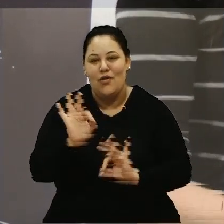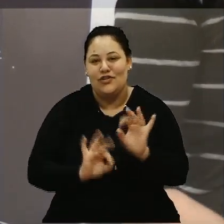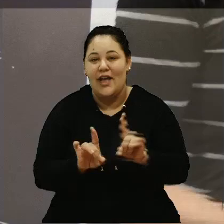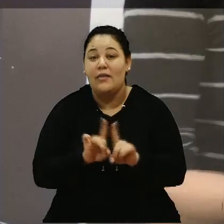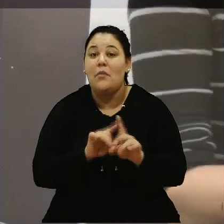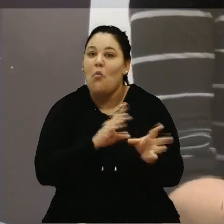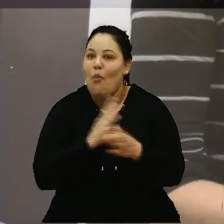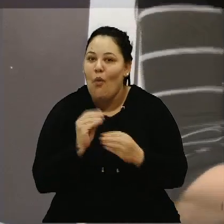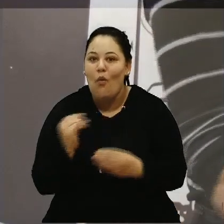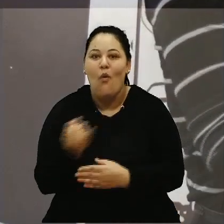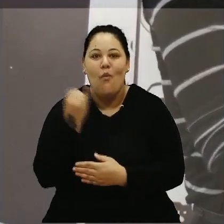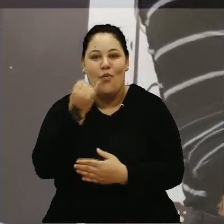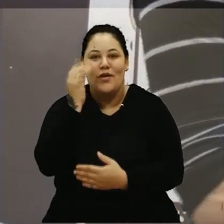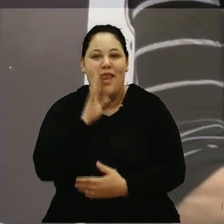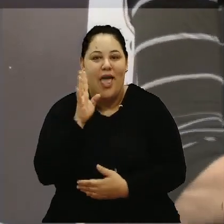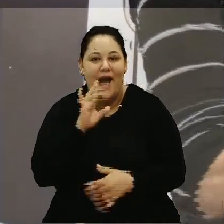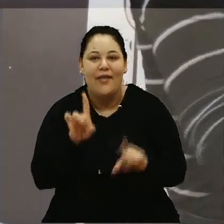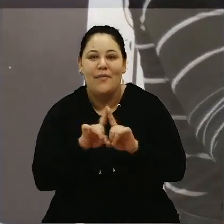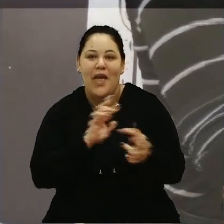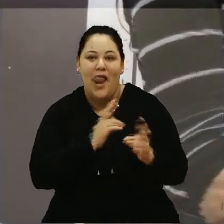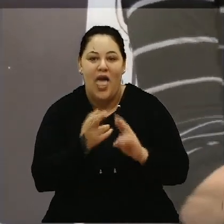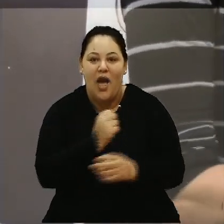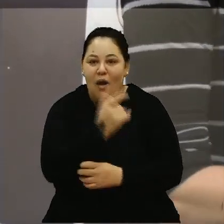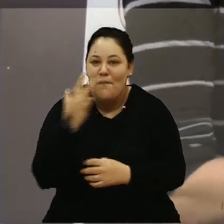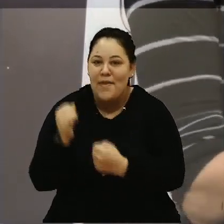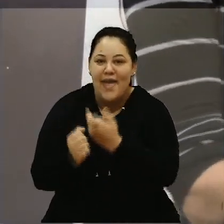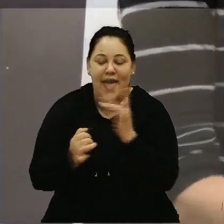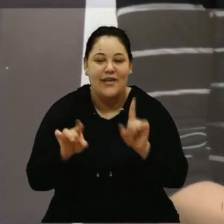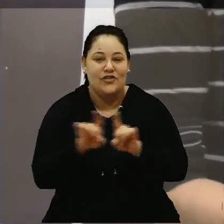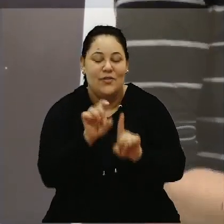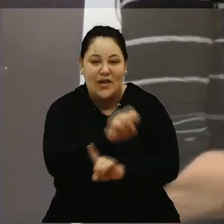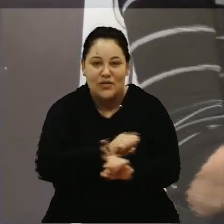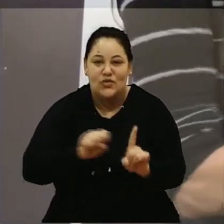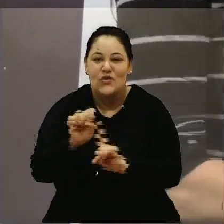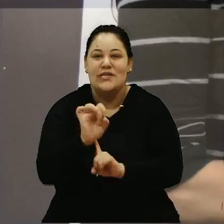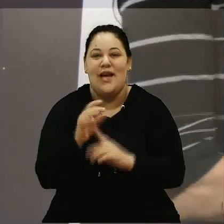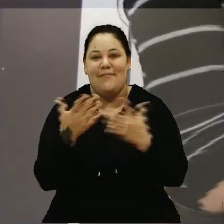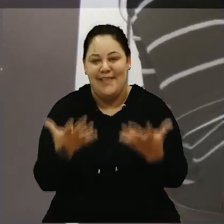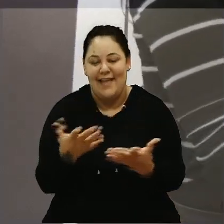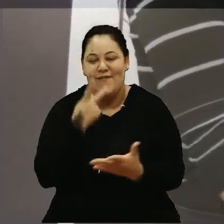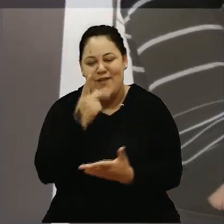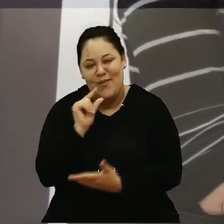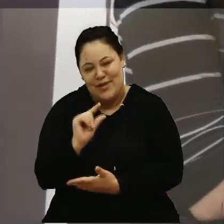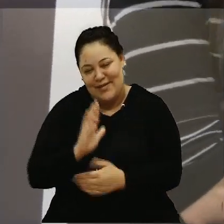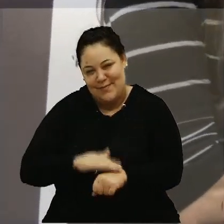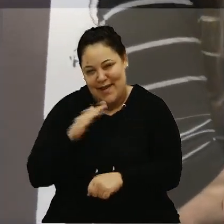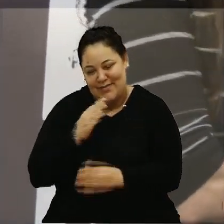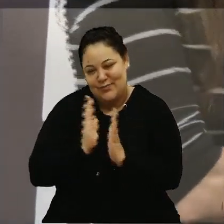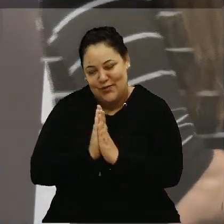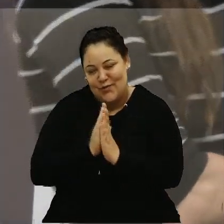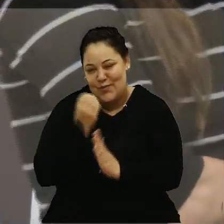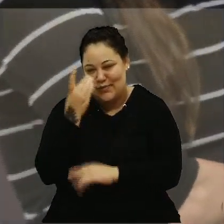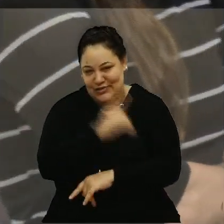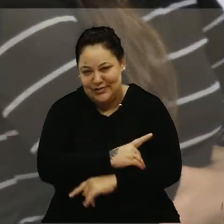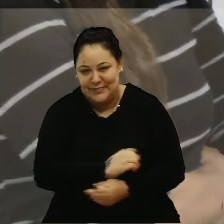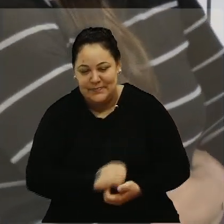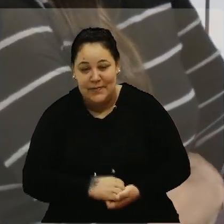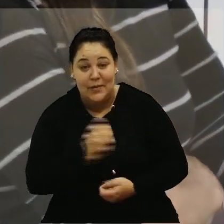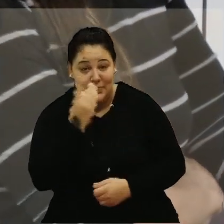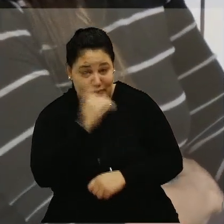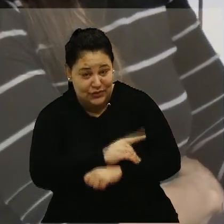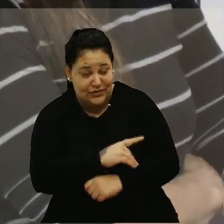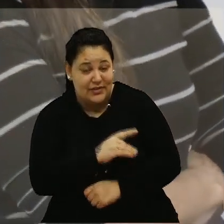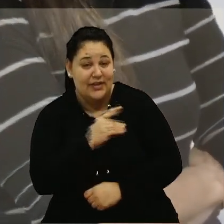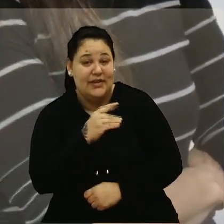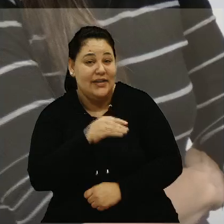muito importantes e bacanas, tanto na questão ambiental quanto na questão social, né? Vamos falar um pouquinho mais sobre isso, por favor. Bom dia. Bom dia, Carol.